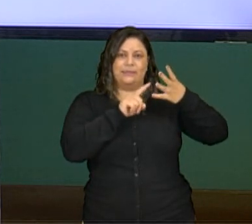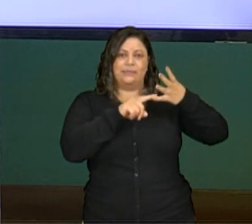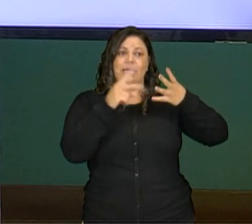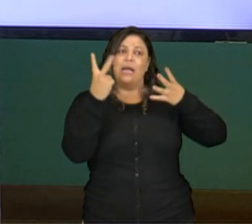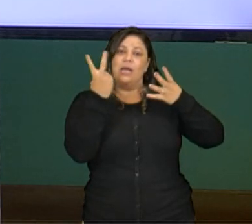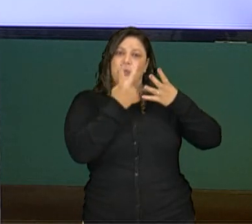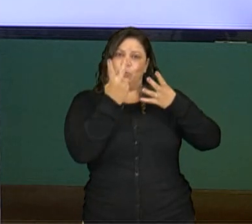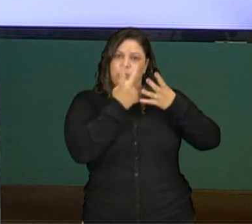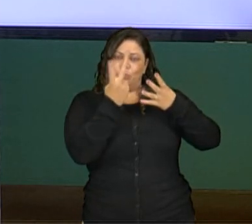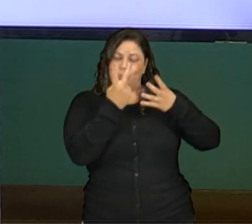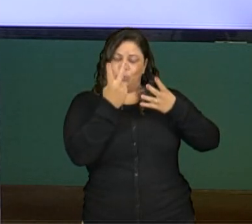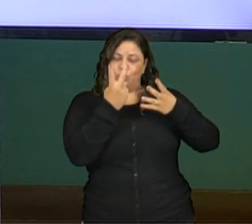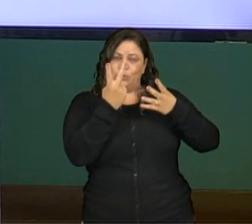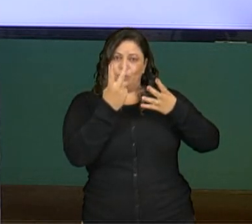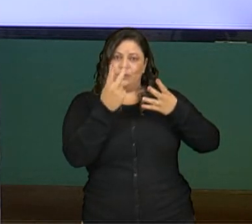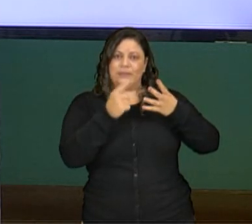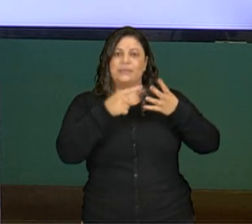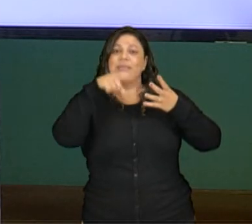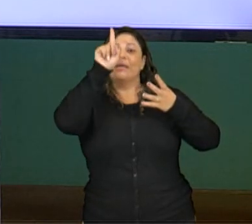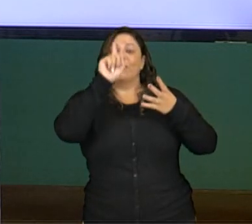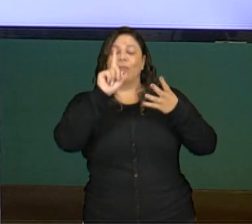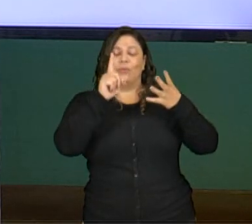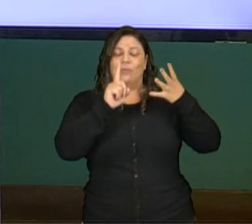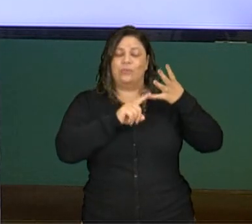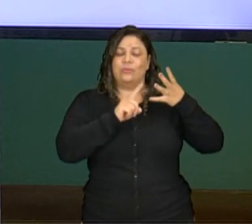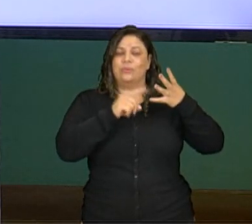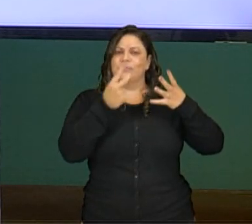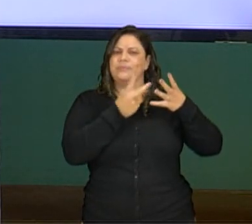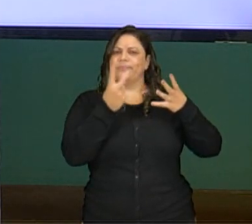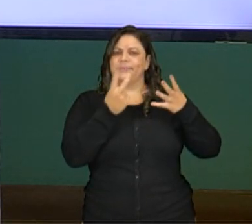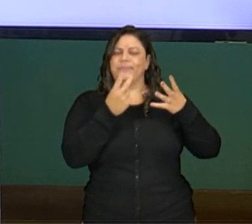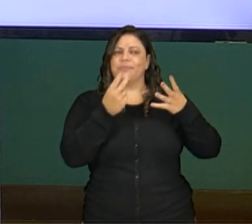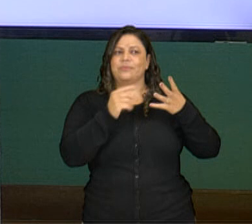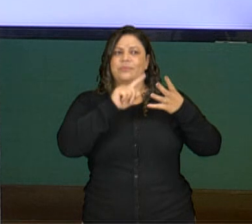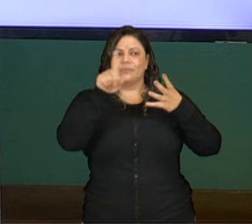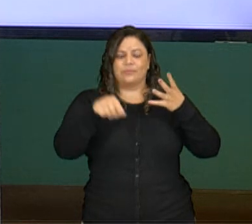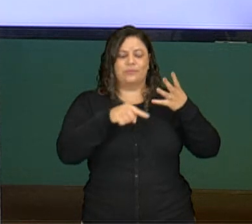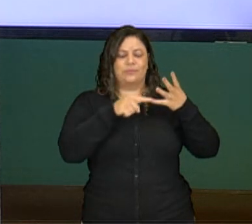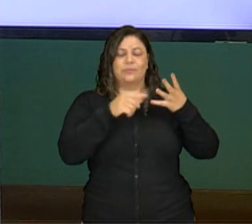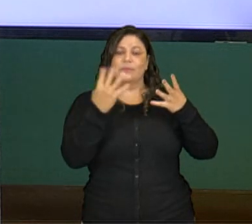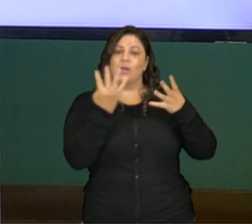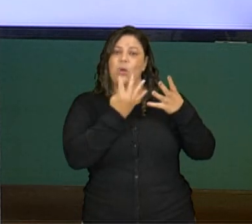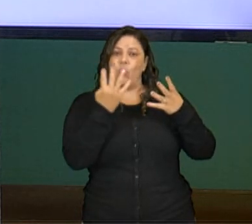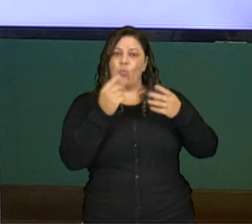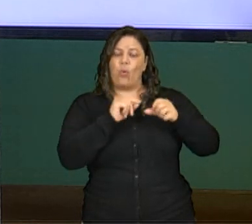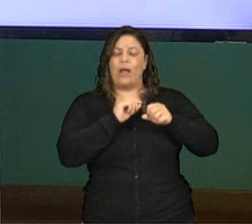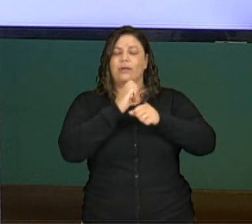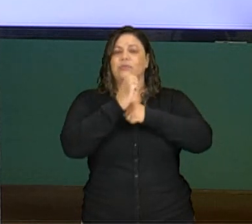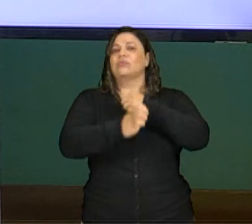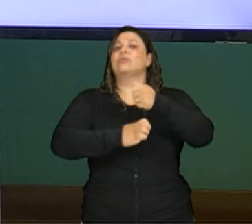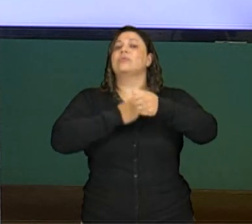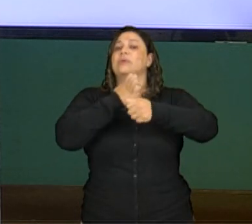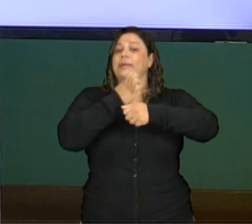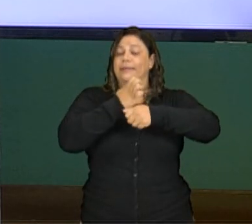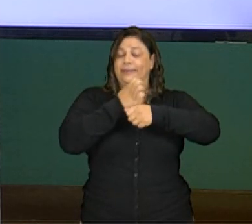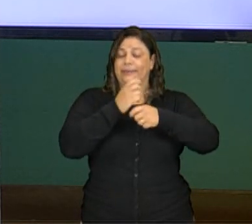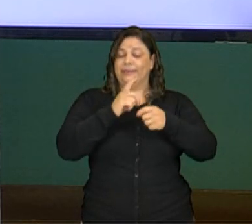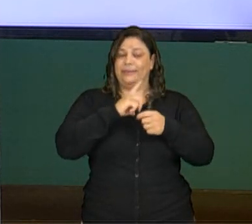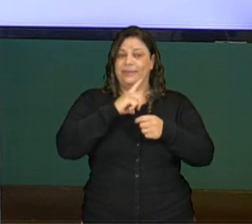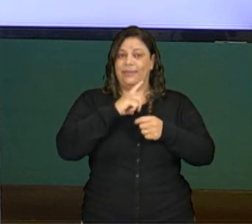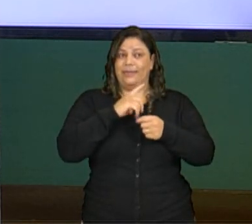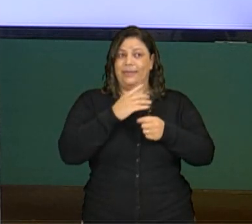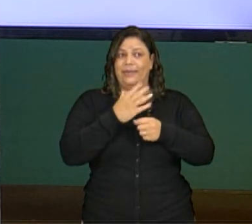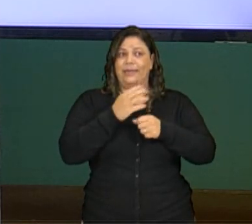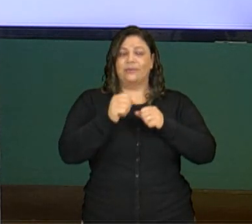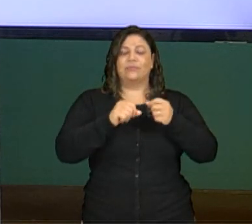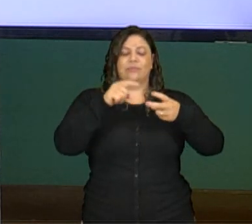sua última camada eletrônica, ele tem 4 elétrons, tá? No seu último nível, nível 2, ele tem 2